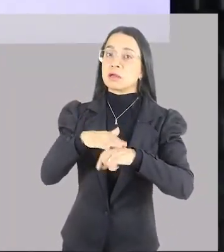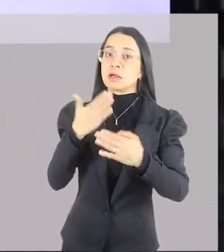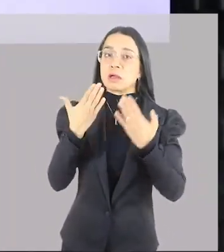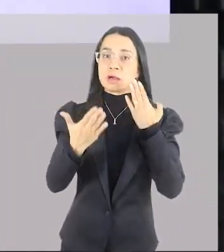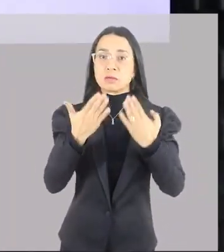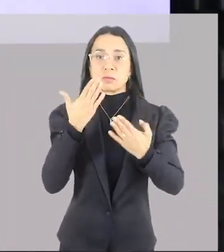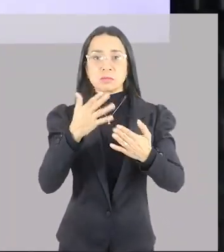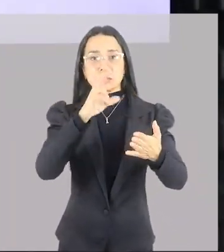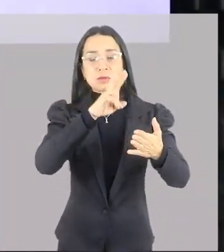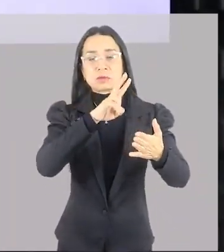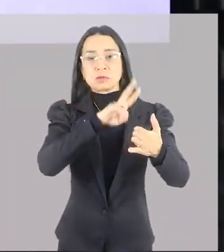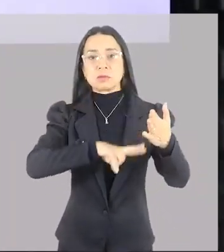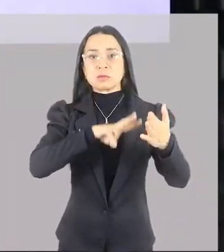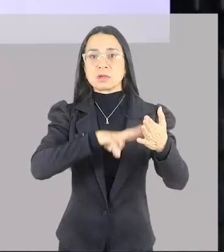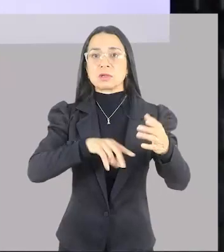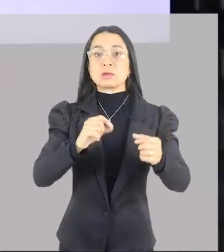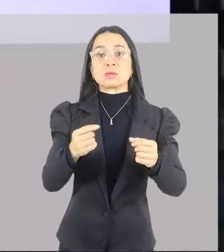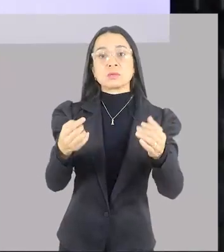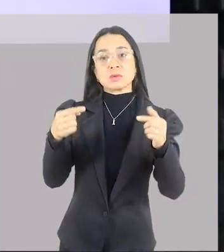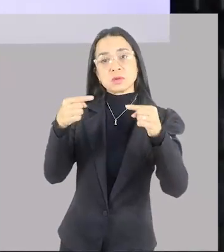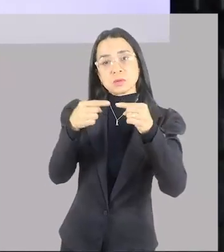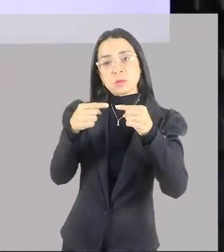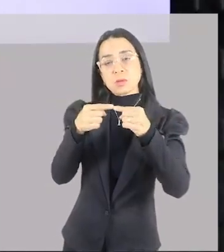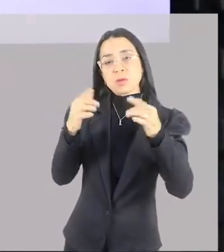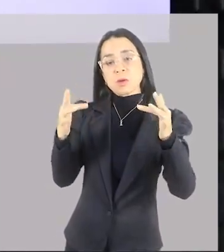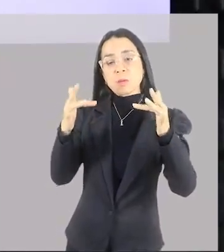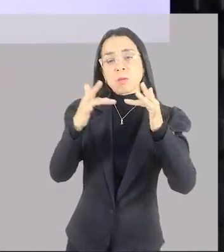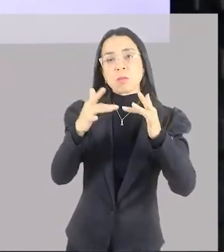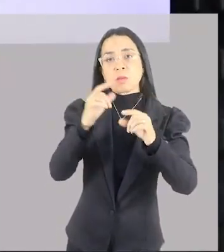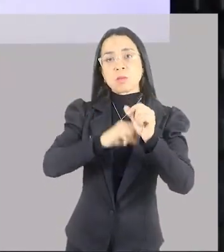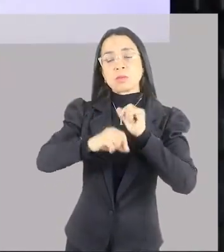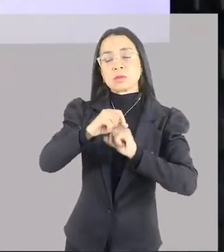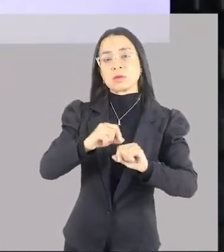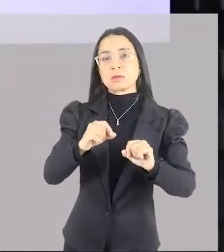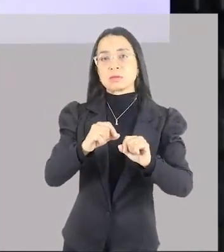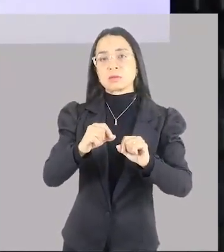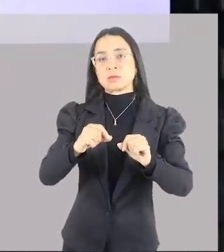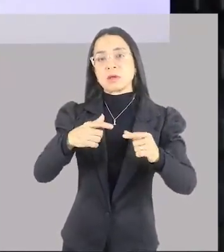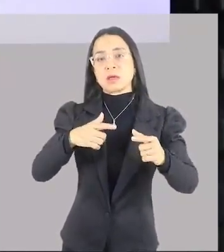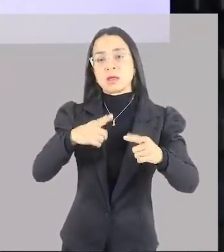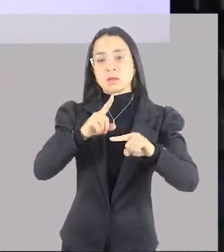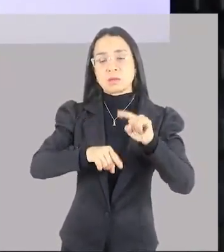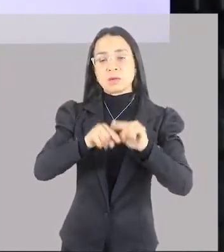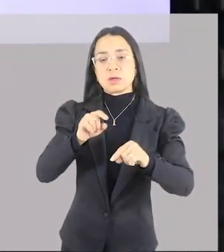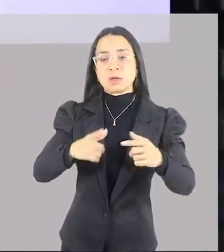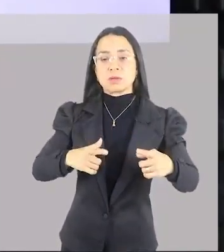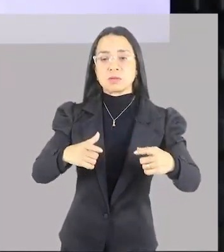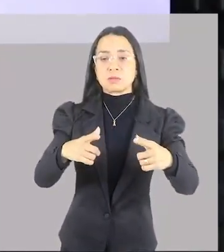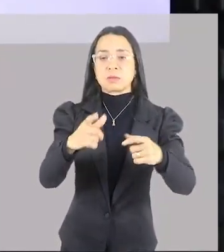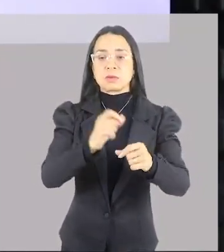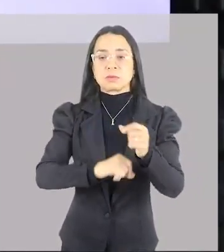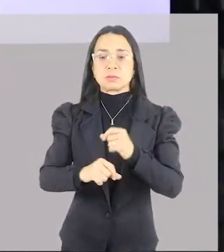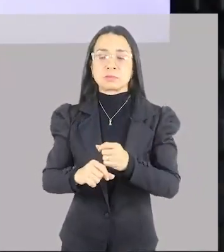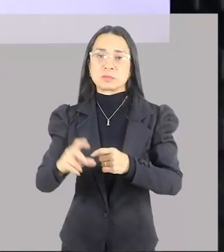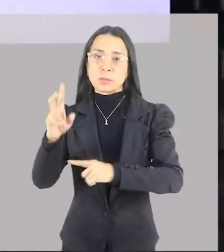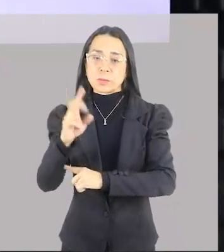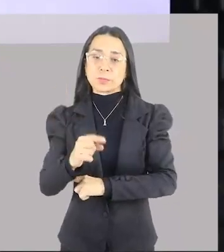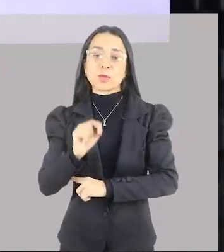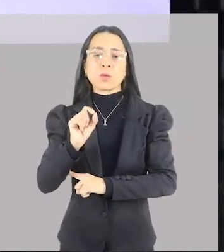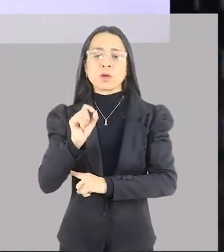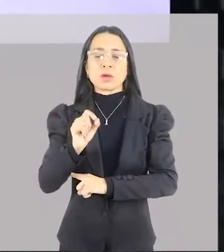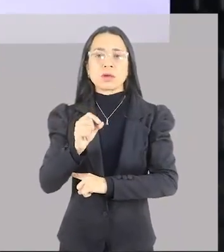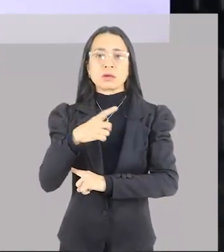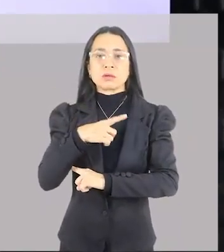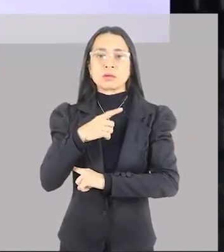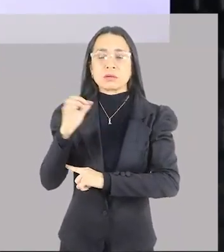essa leitura bélica, né, com essa percepção bélica. Então, o que ele tem aqui no futurismo? Valorização da tecnologia e